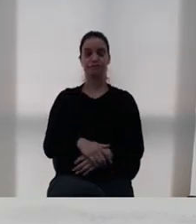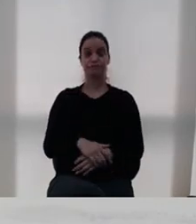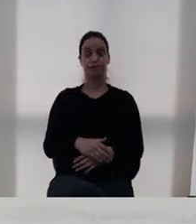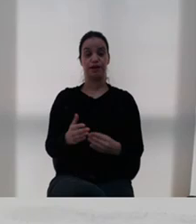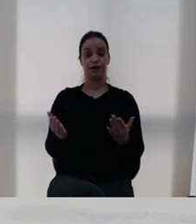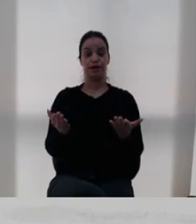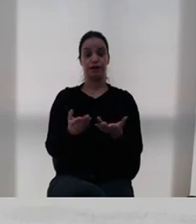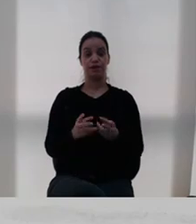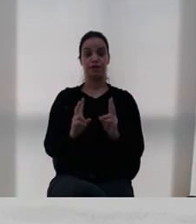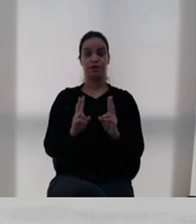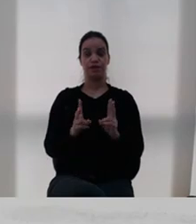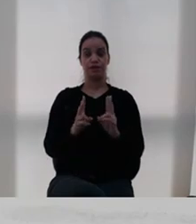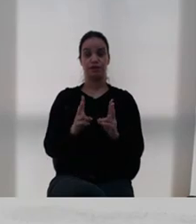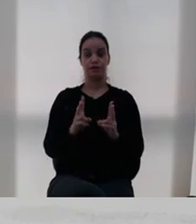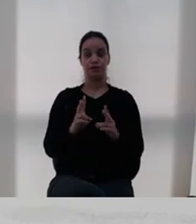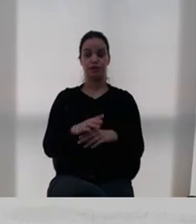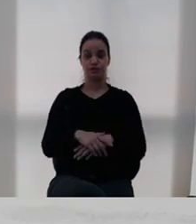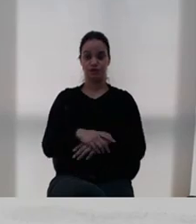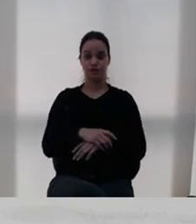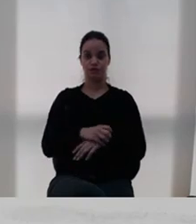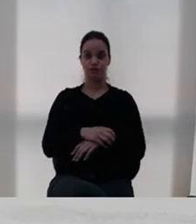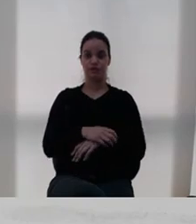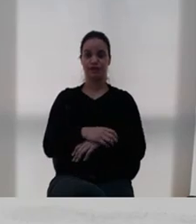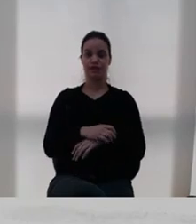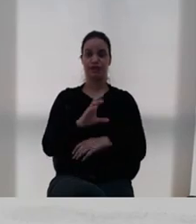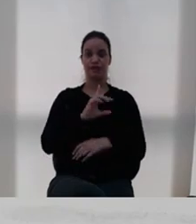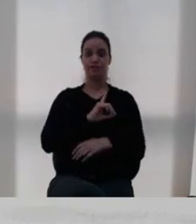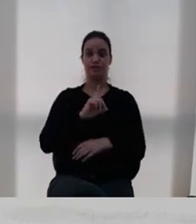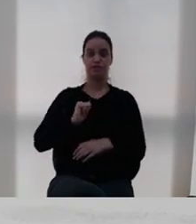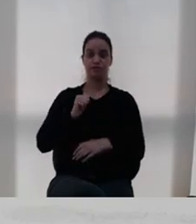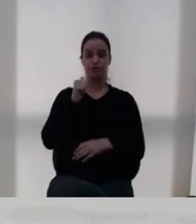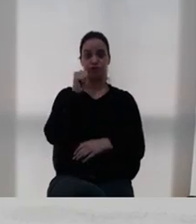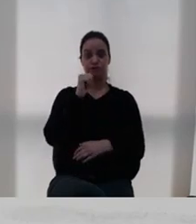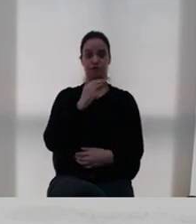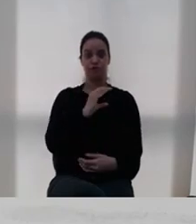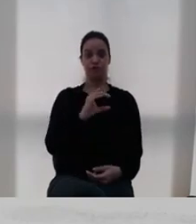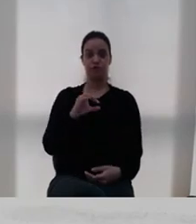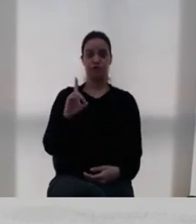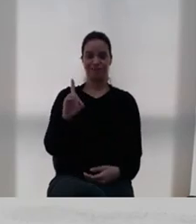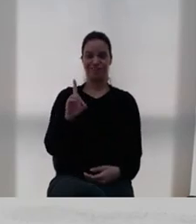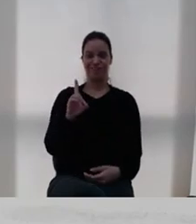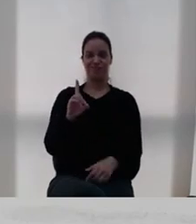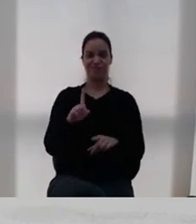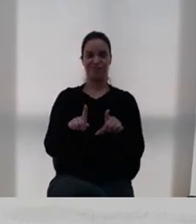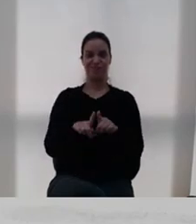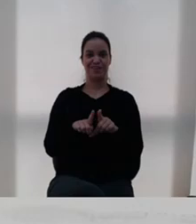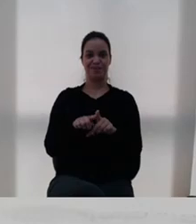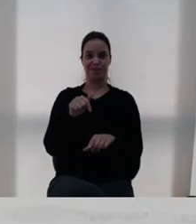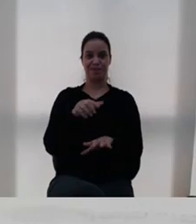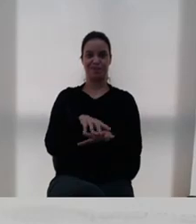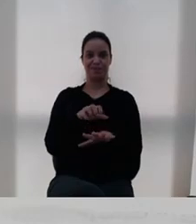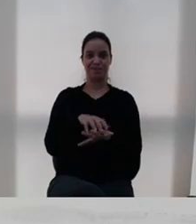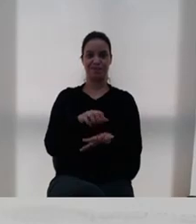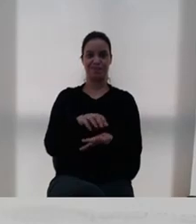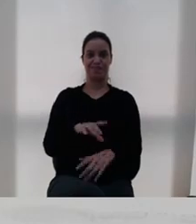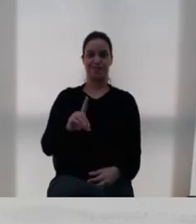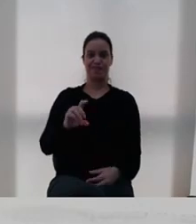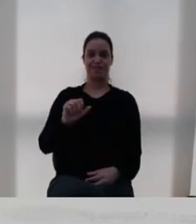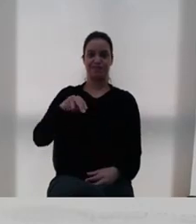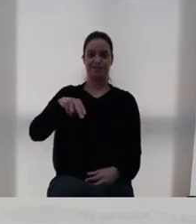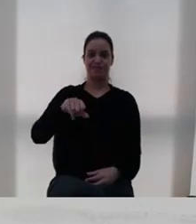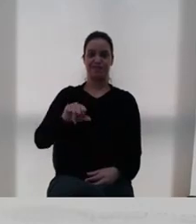de convidar para a sua manifestação a excelentíssima Defensora Pública, coordenadora da nossa unidade, Daniele Gaioto Junqueira.